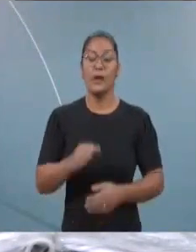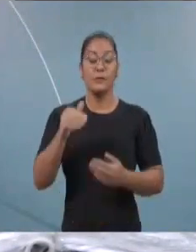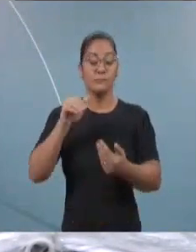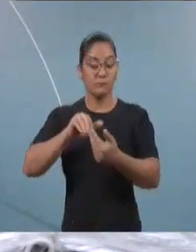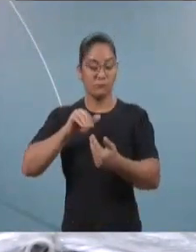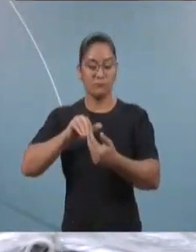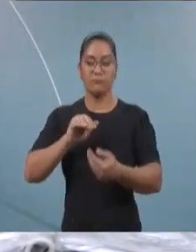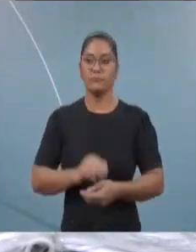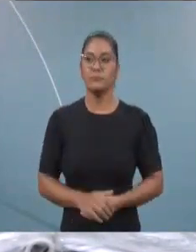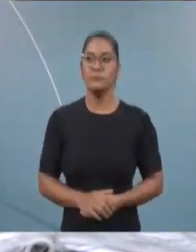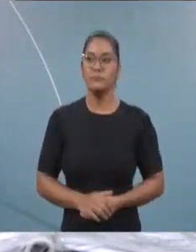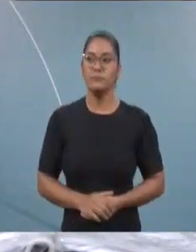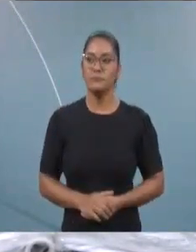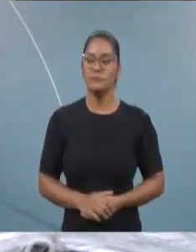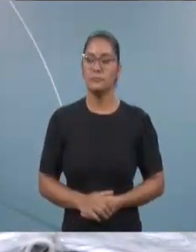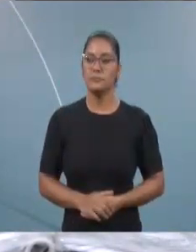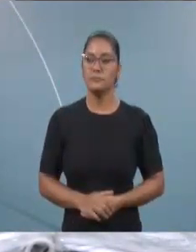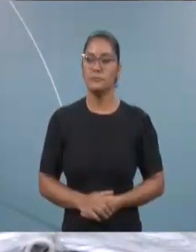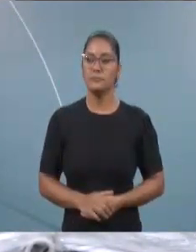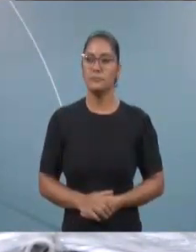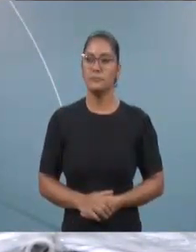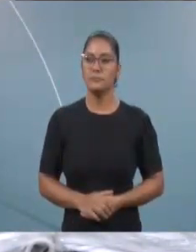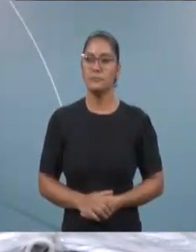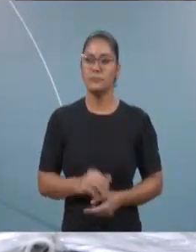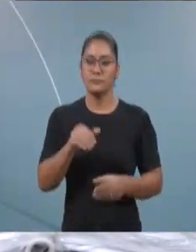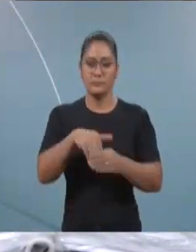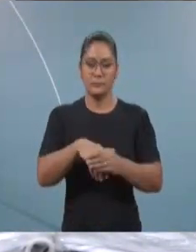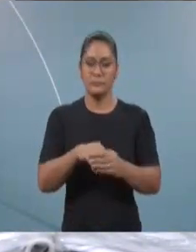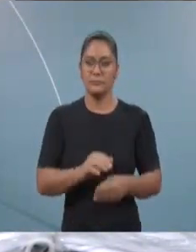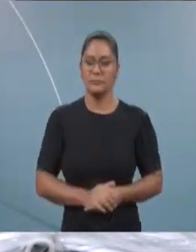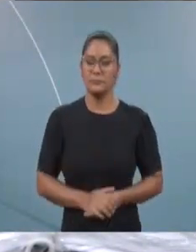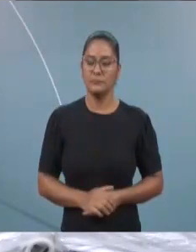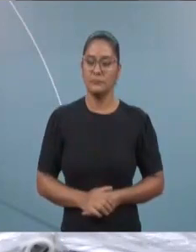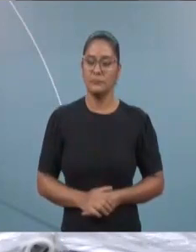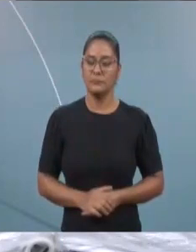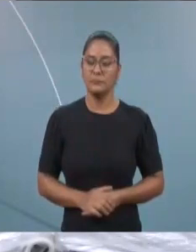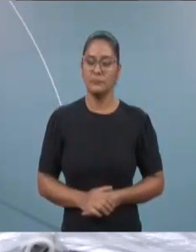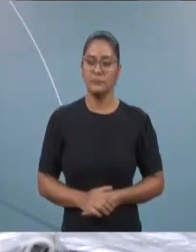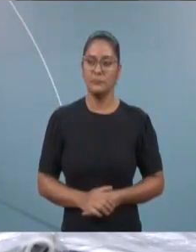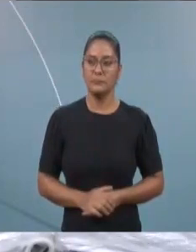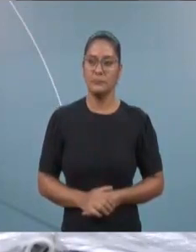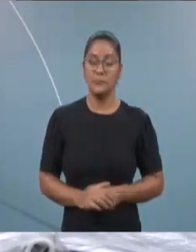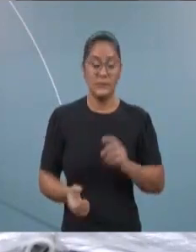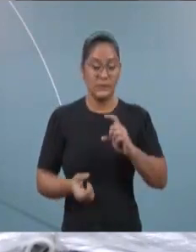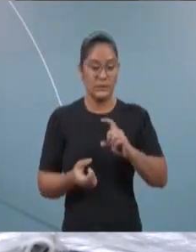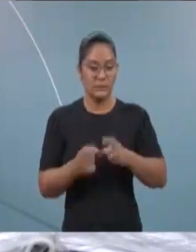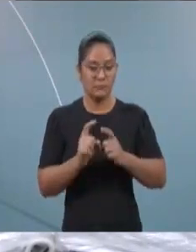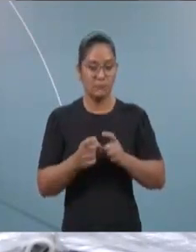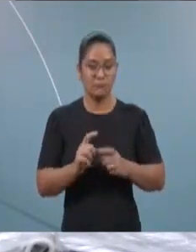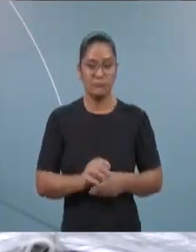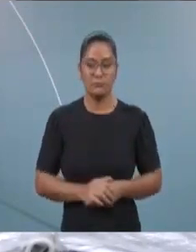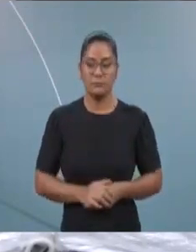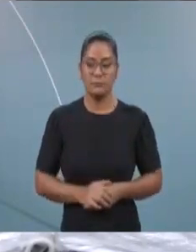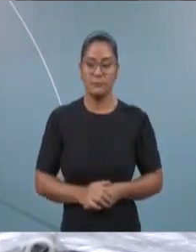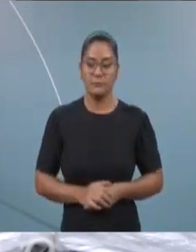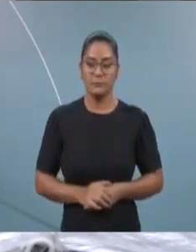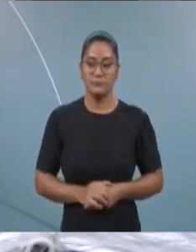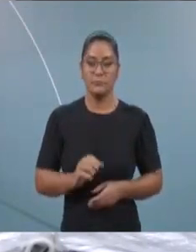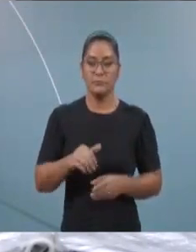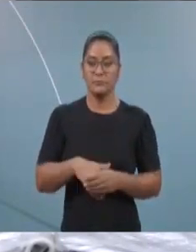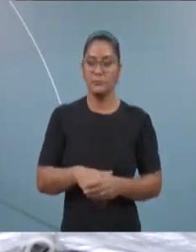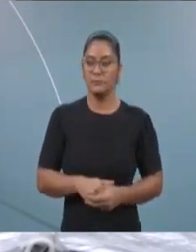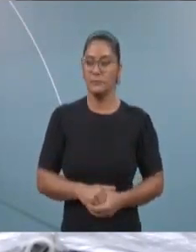concordam senhor presidente eu quero só justificar eu vou eu vou discutir Deputado eu vou votar a favor porque eu